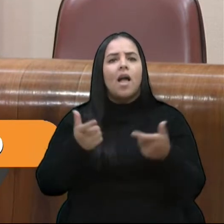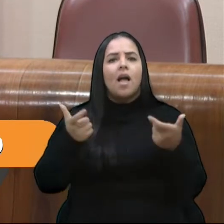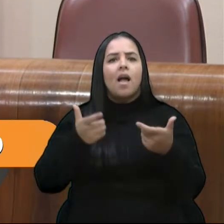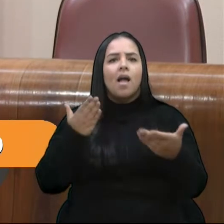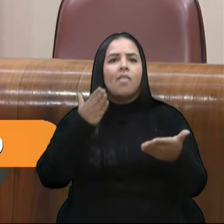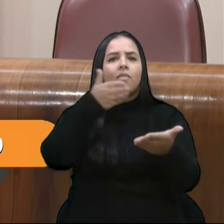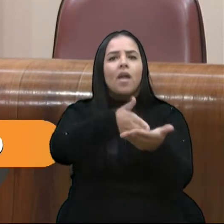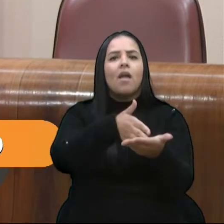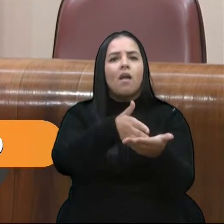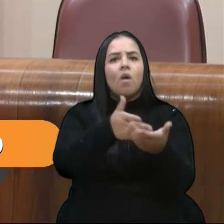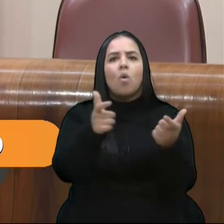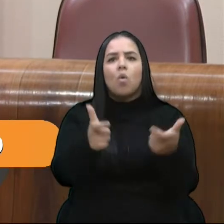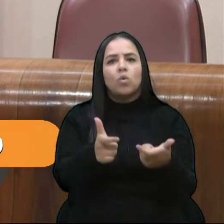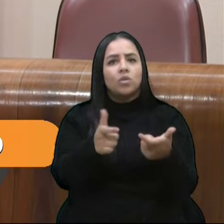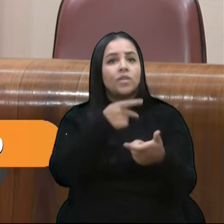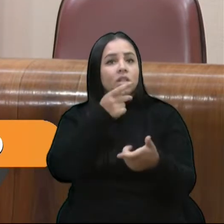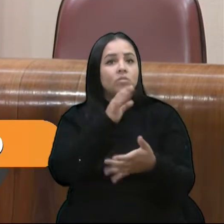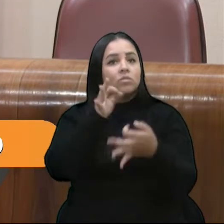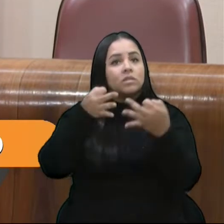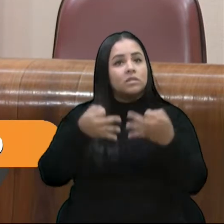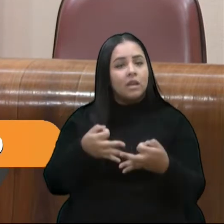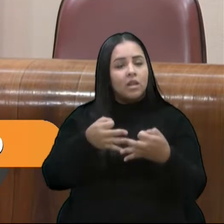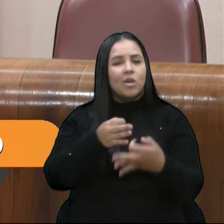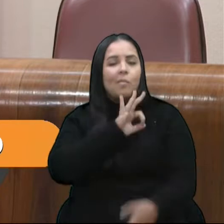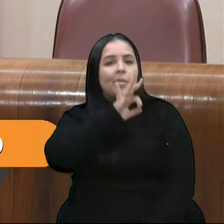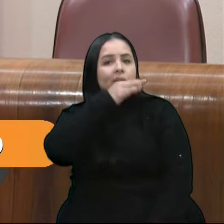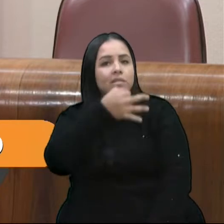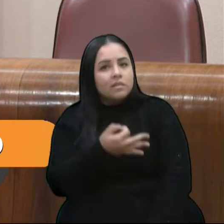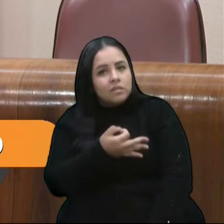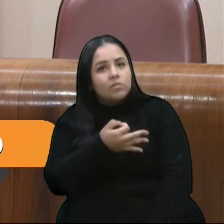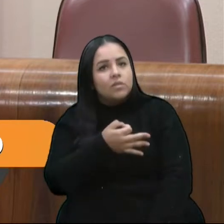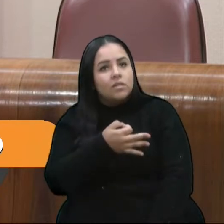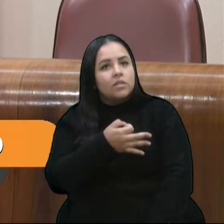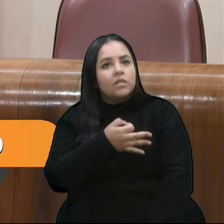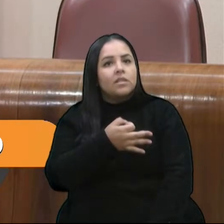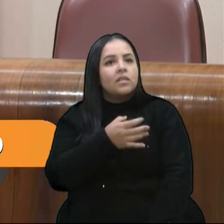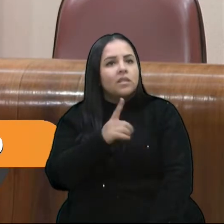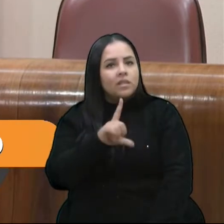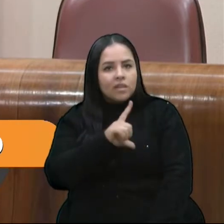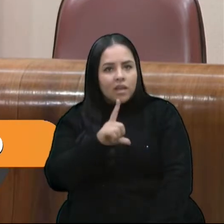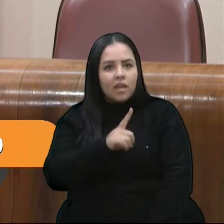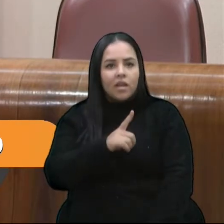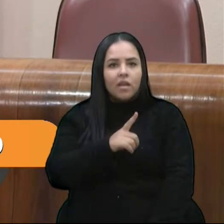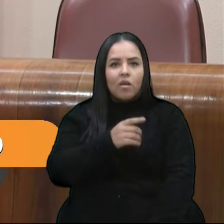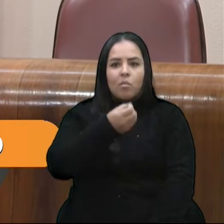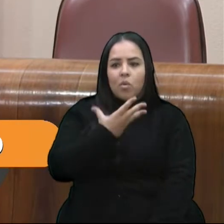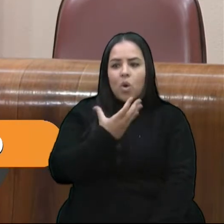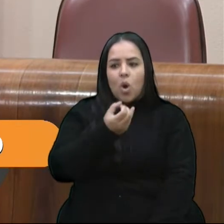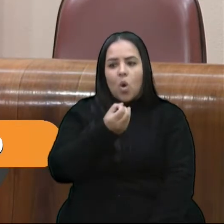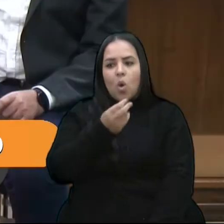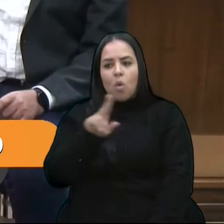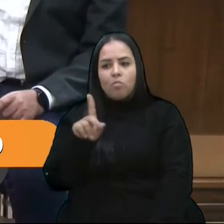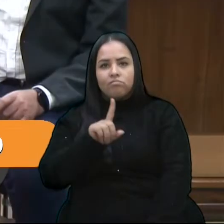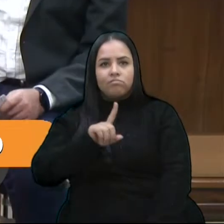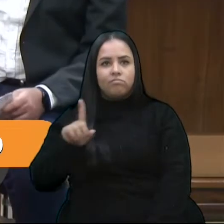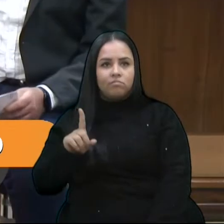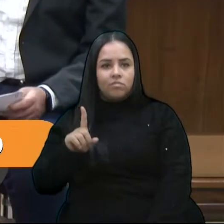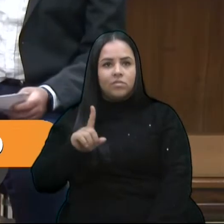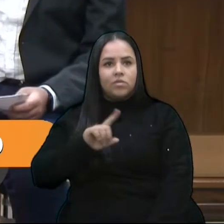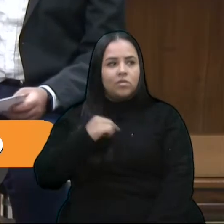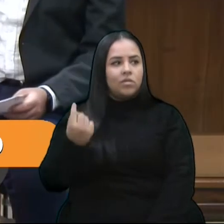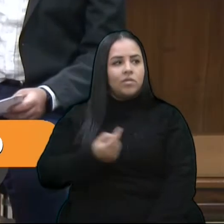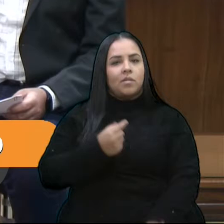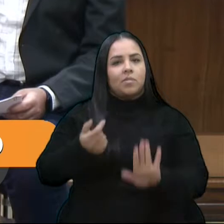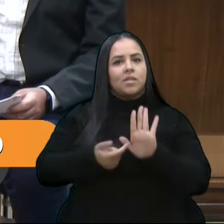está se falando correto de uma opinião que deve ser formadora ou não. E para isso, nós apresentamos agora